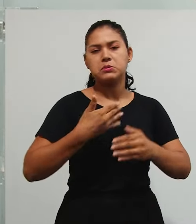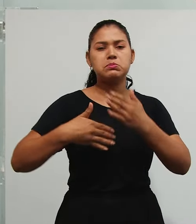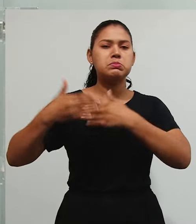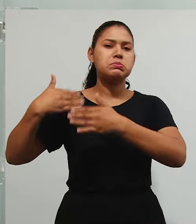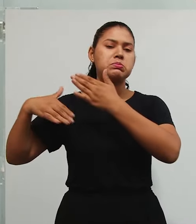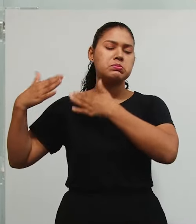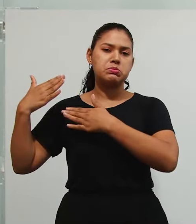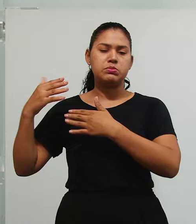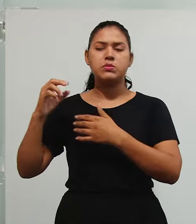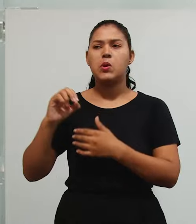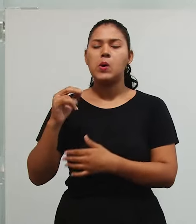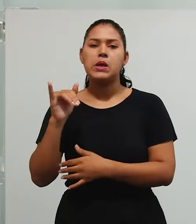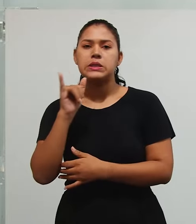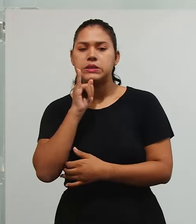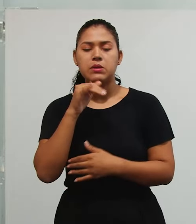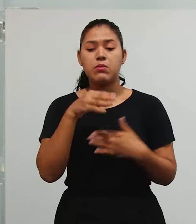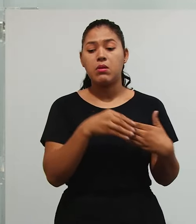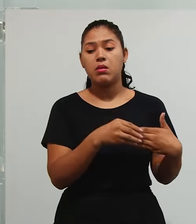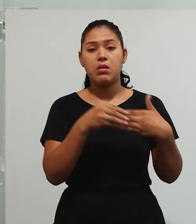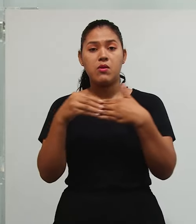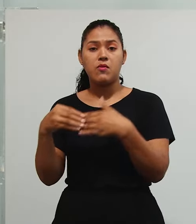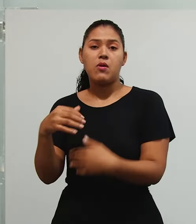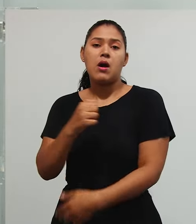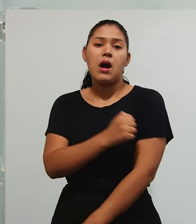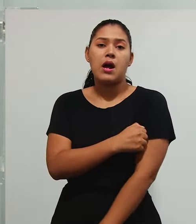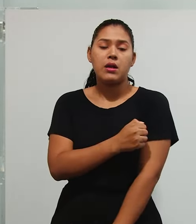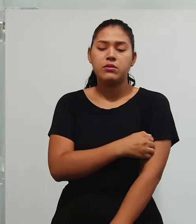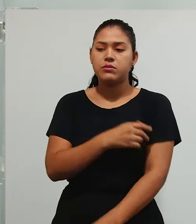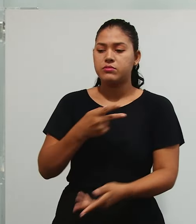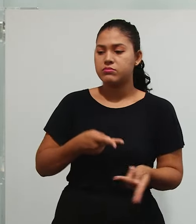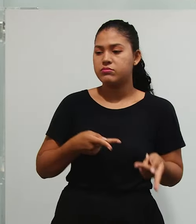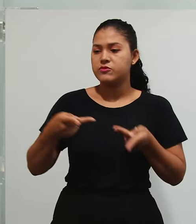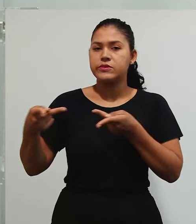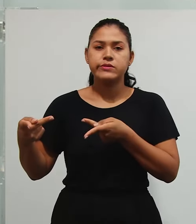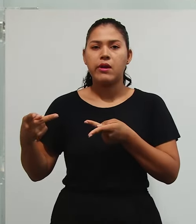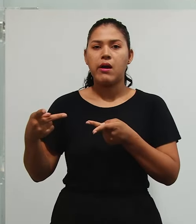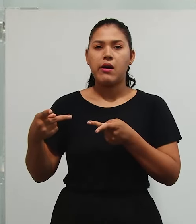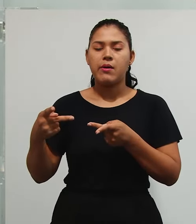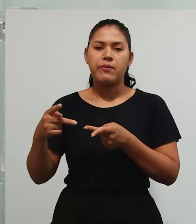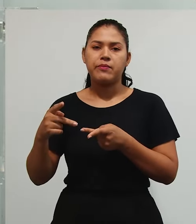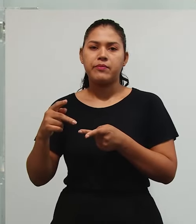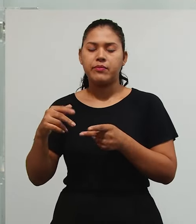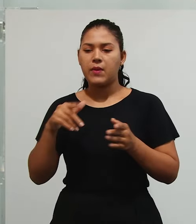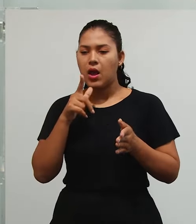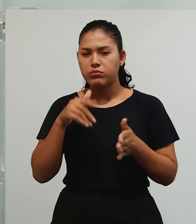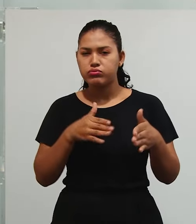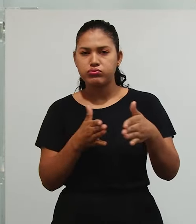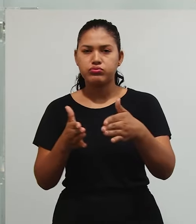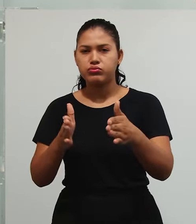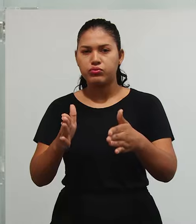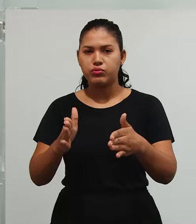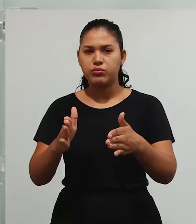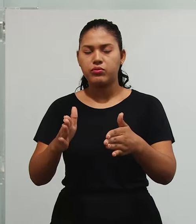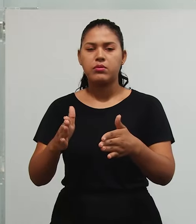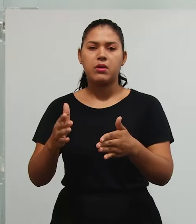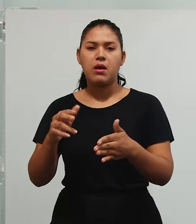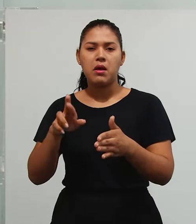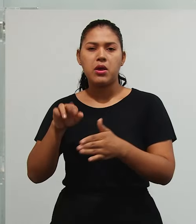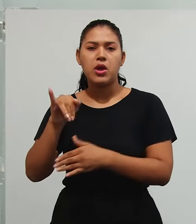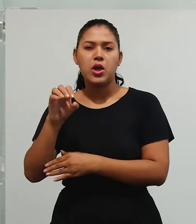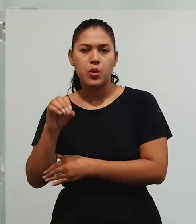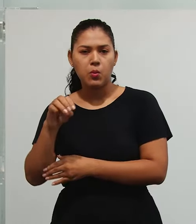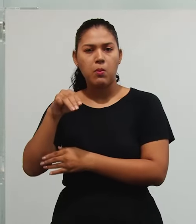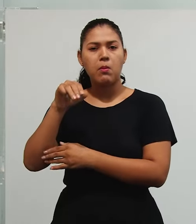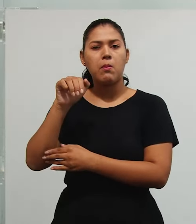para visitar, né, a antiga Cachoeira de Santo Antônio, né, ali as corredeiras, né, do Madeira. E